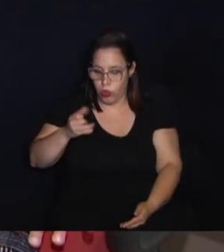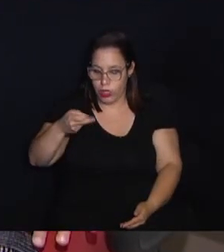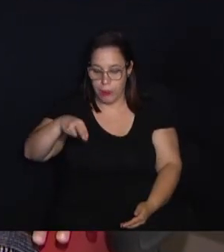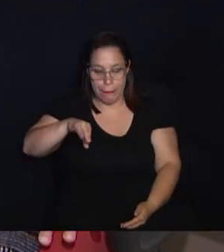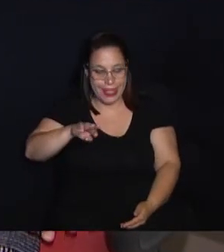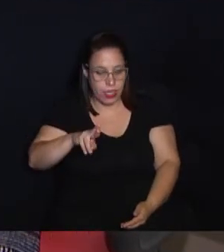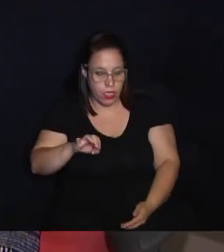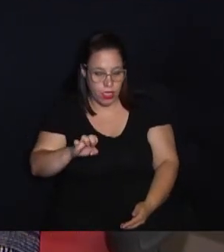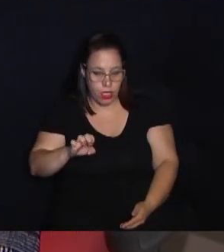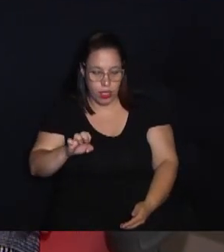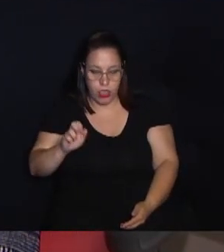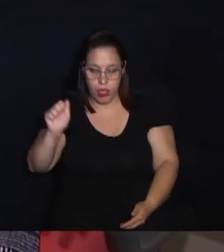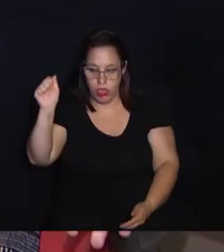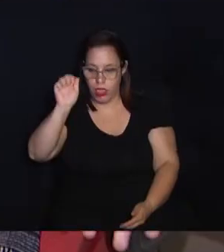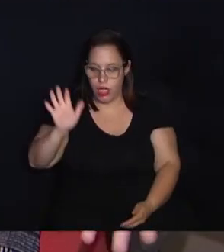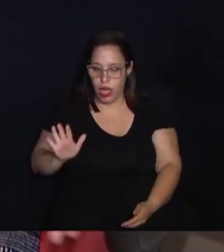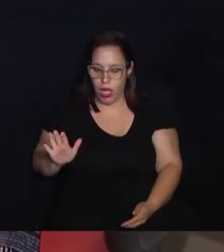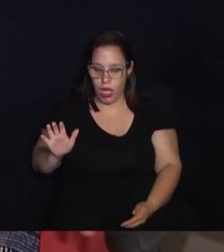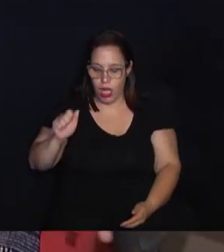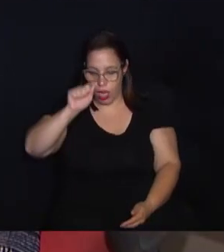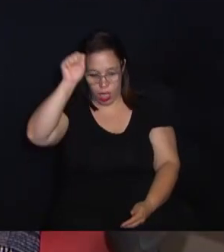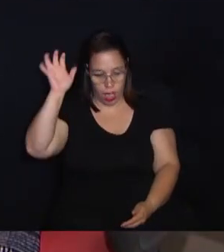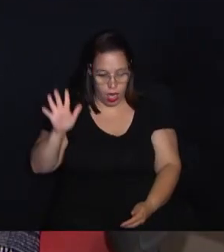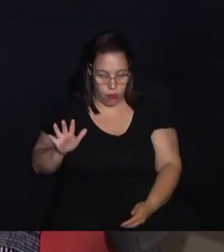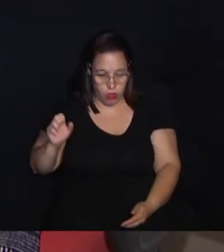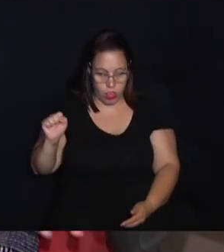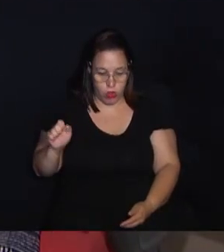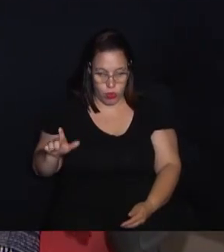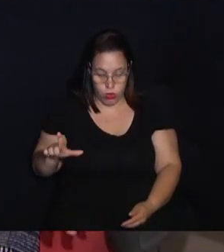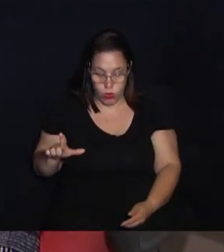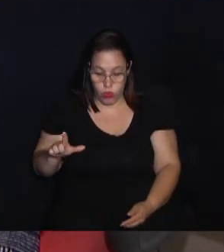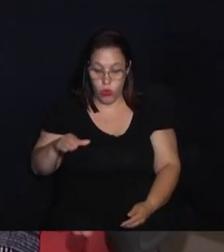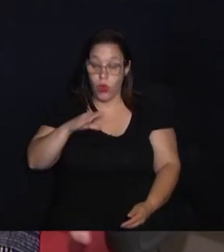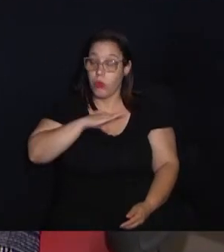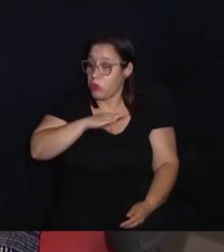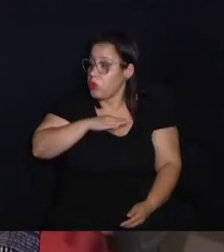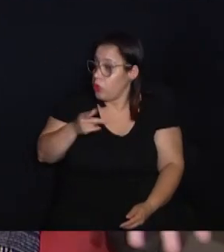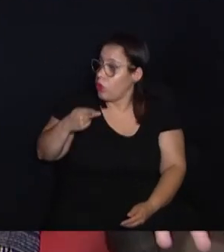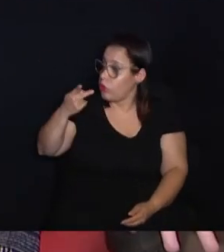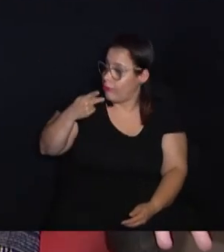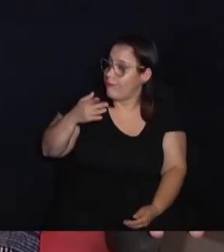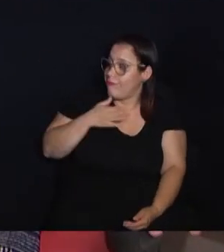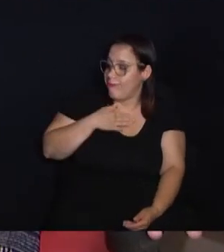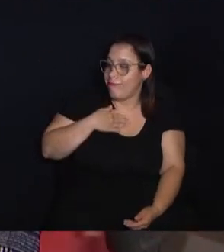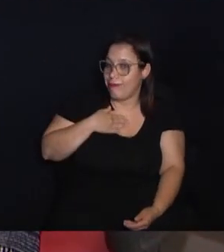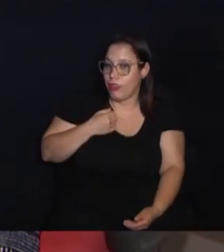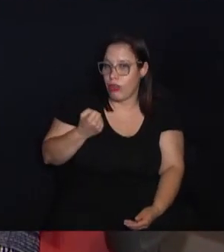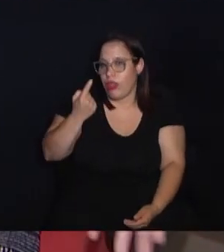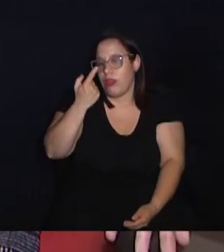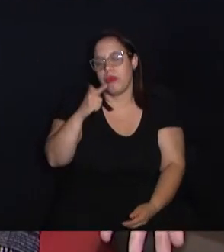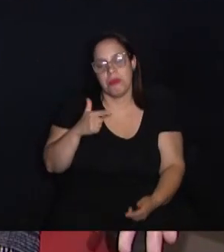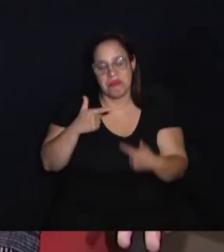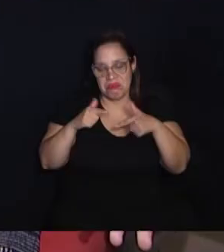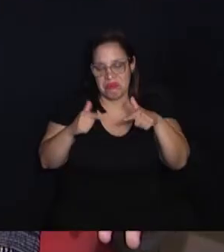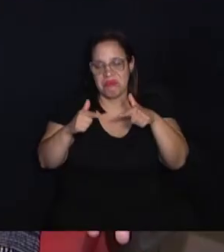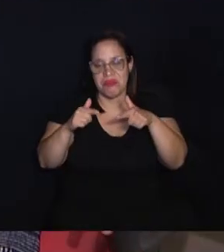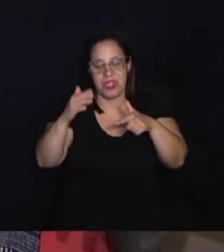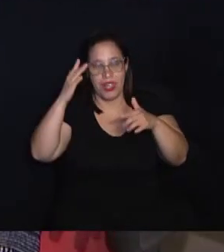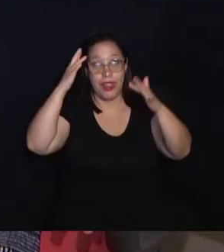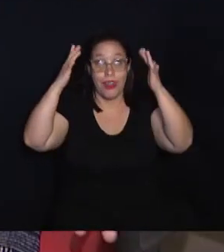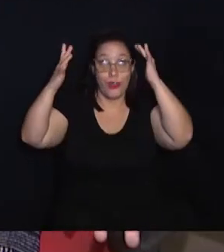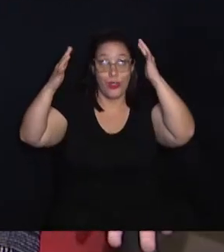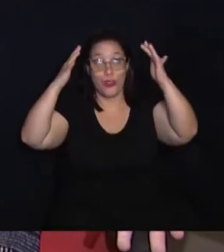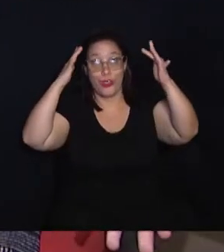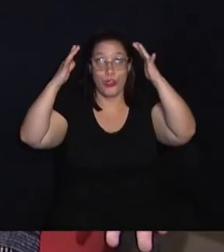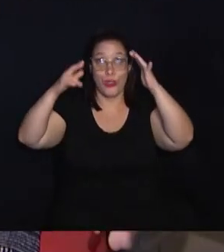enfim, as minhas pesquisas. Então, eu hoje digo que o português é a minha quase primeira língua e eu já sonho em português.